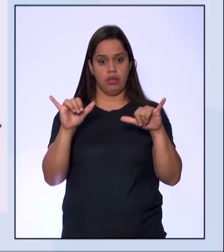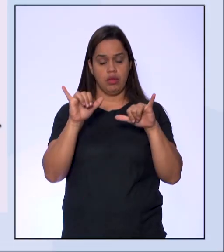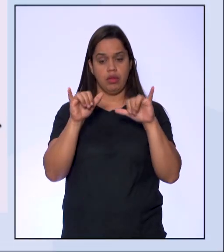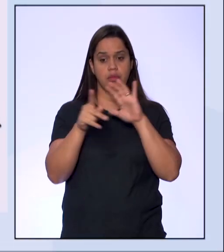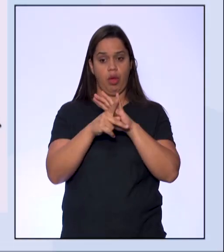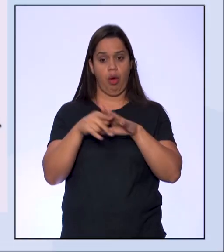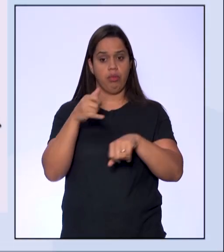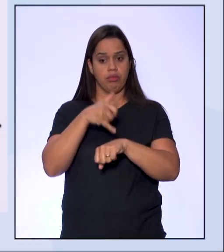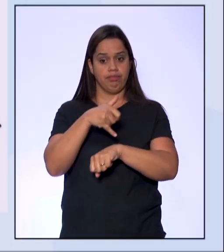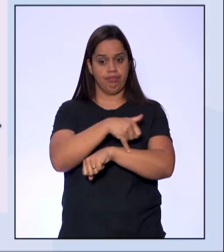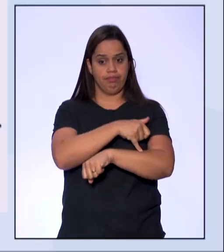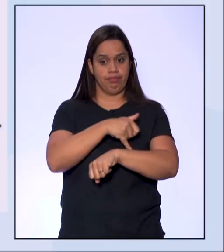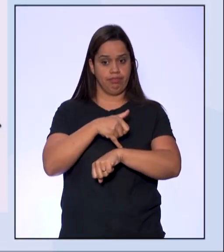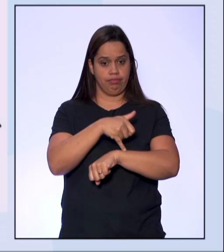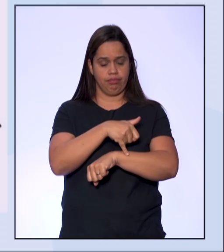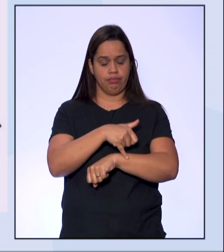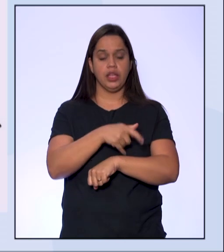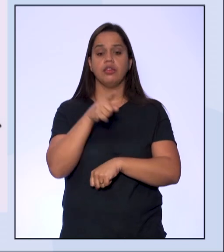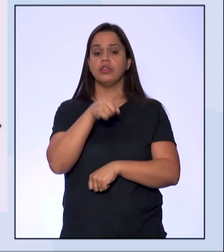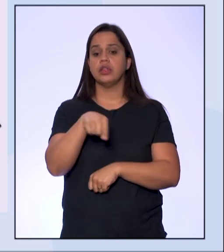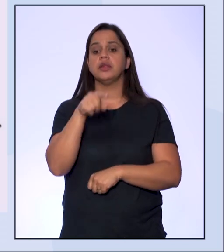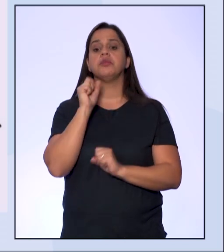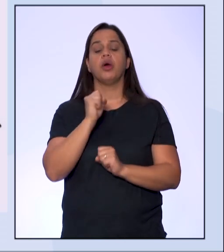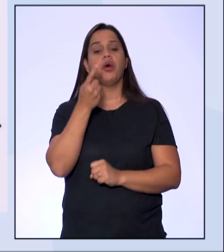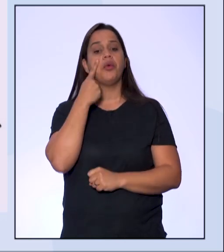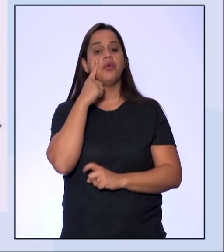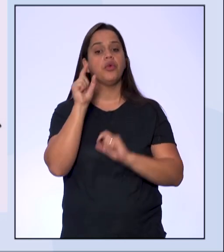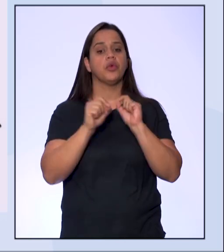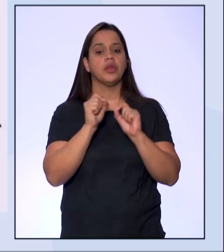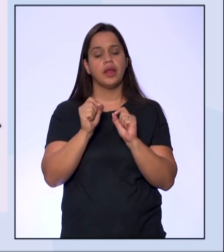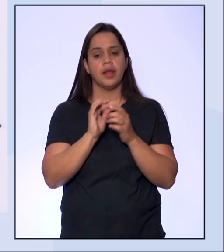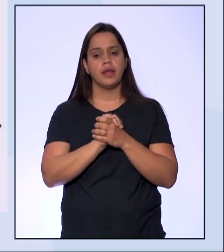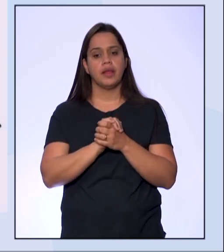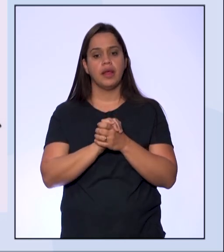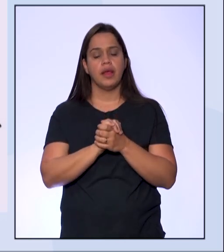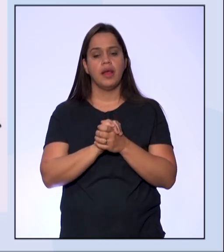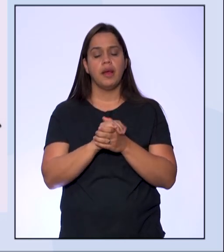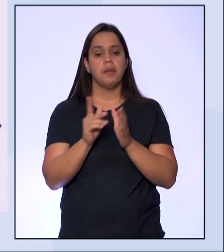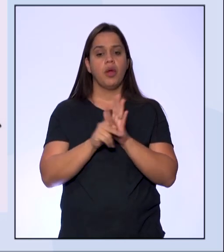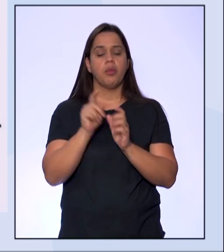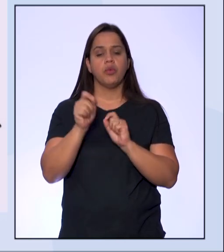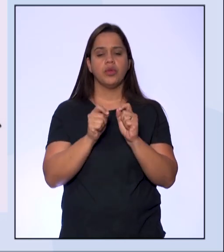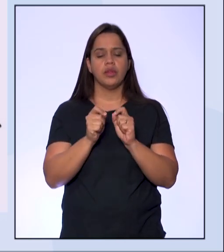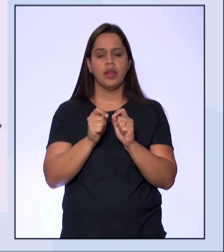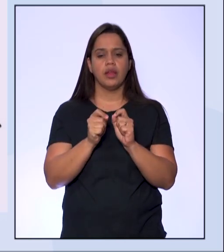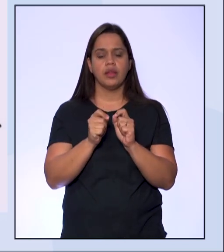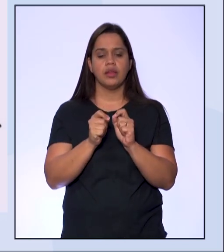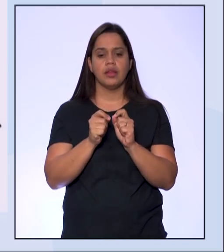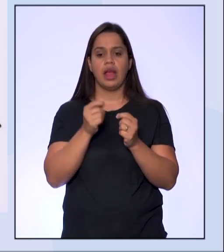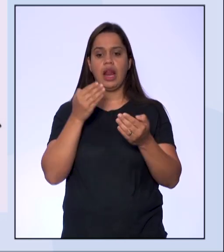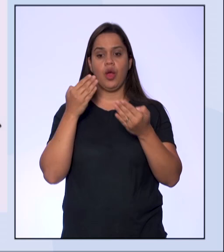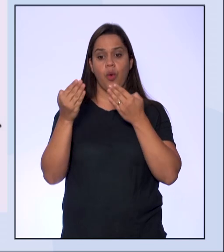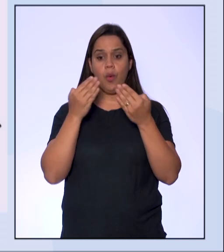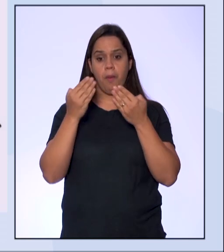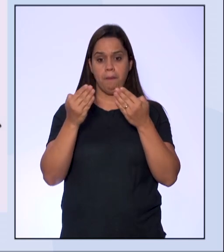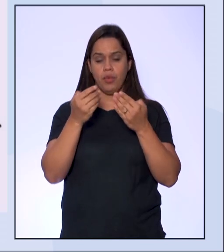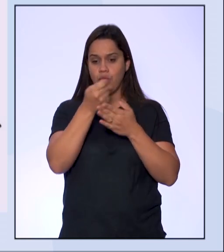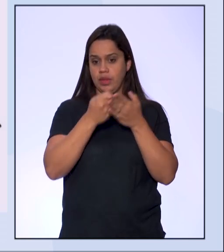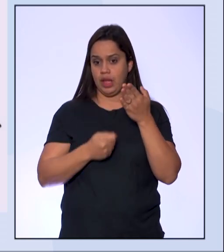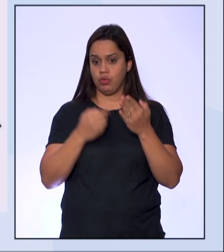tá? E vocês podem ver que é referente àquele texto que ela compara a tatuagem à